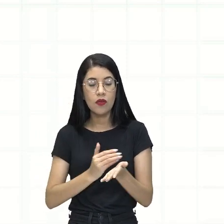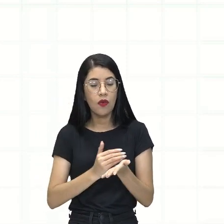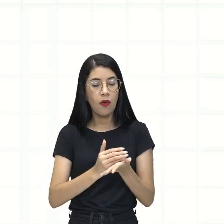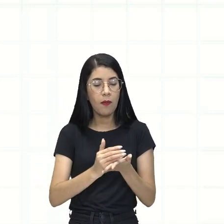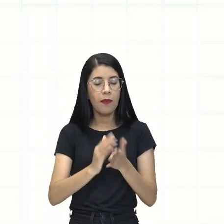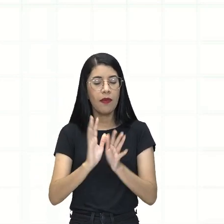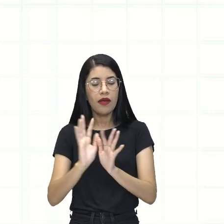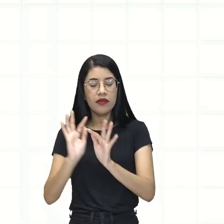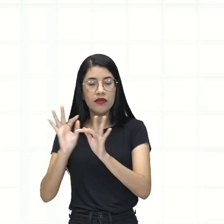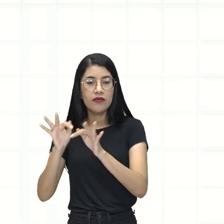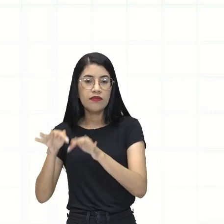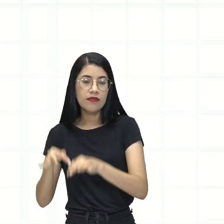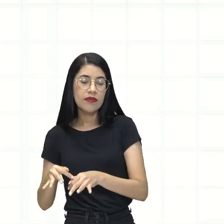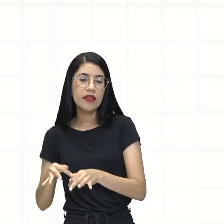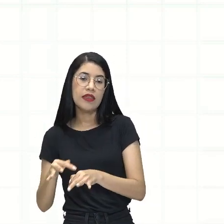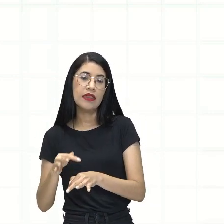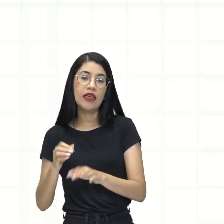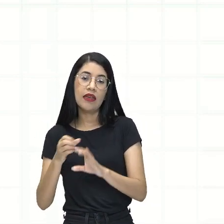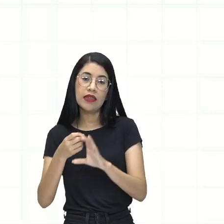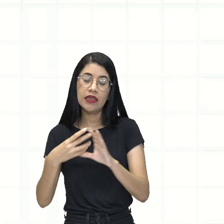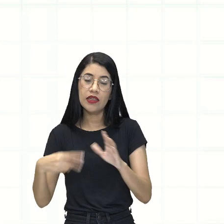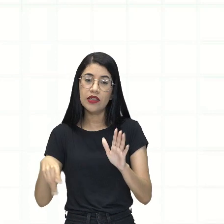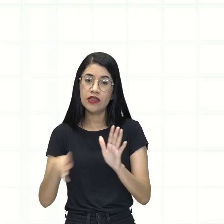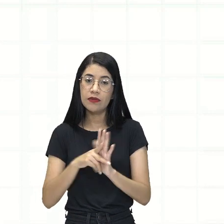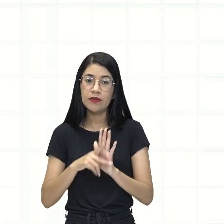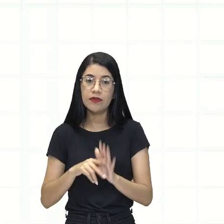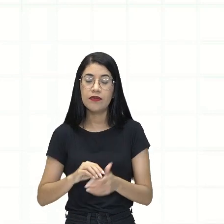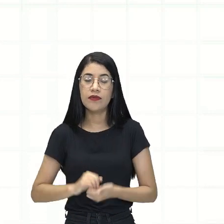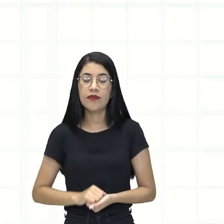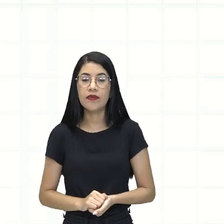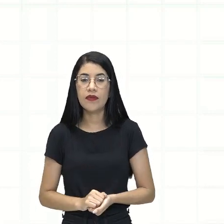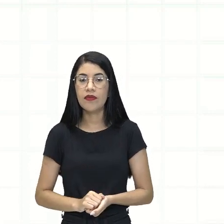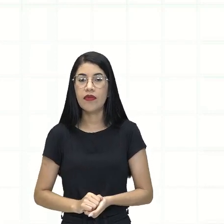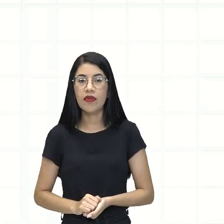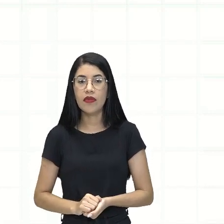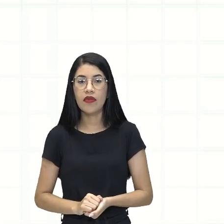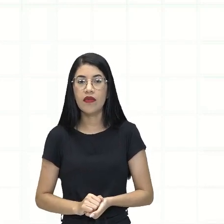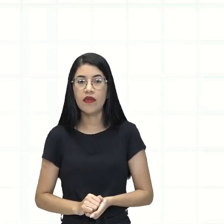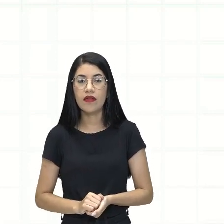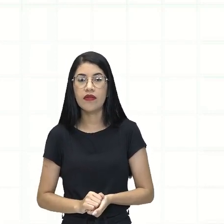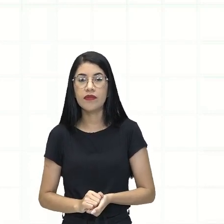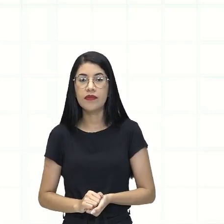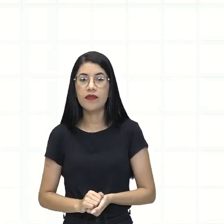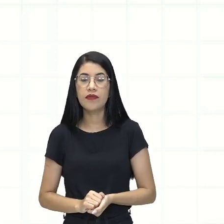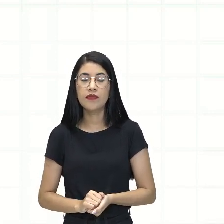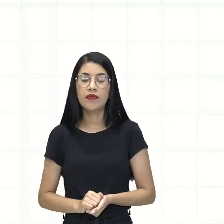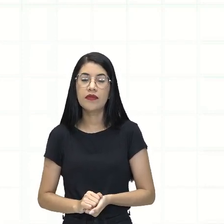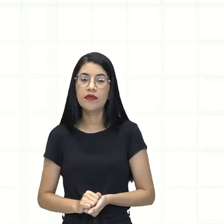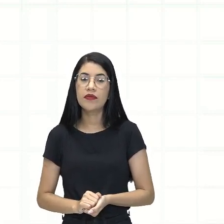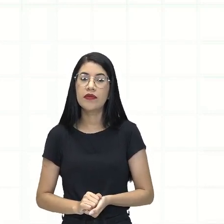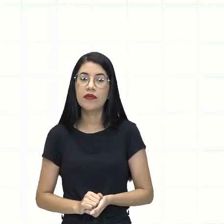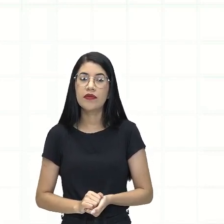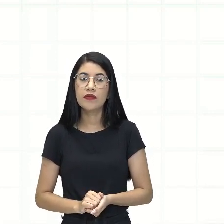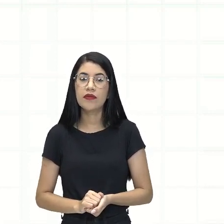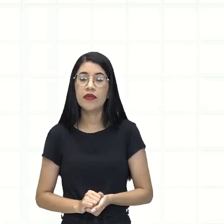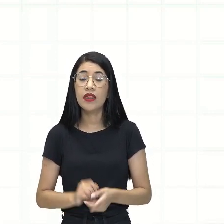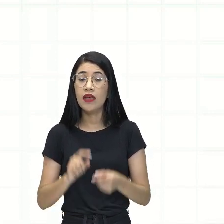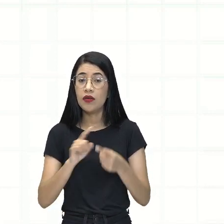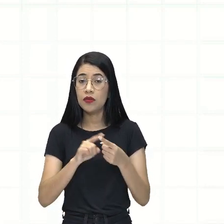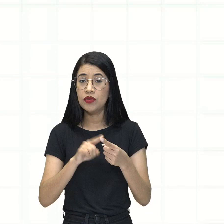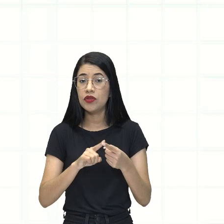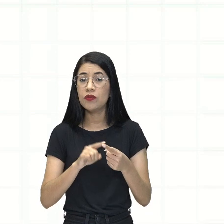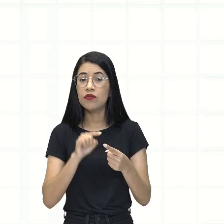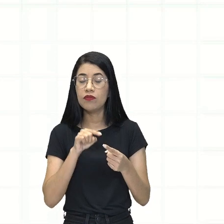processo tenha essas características. E aí, estou comentando aqui da primeira,